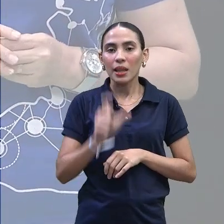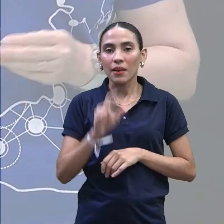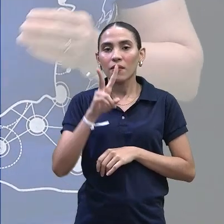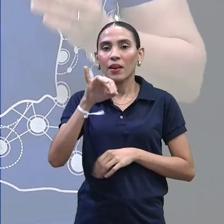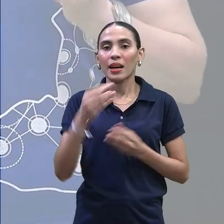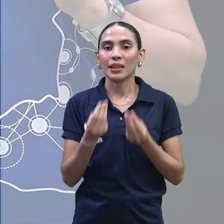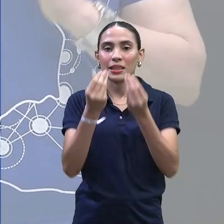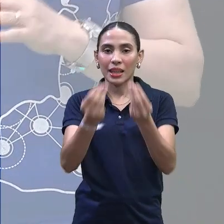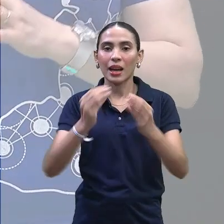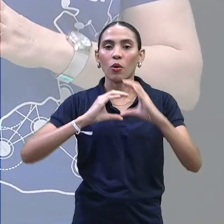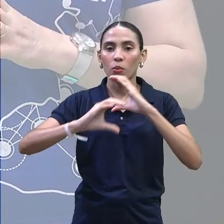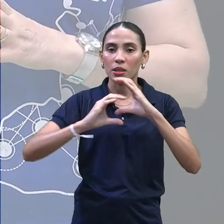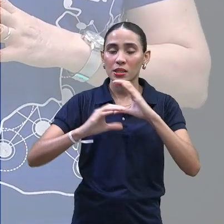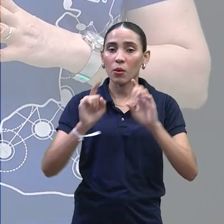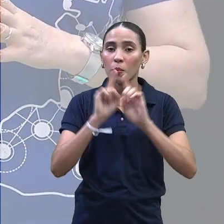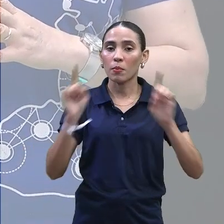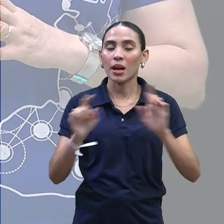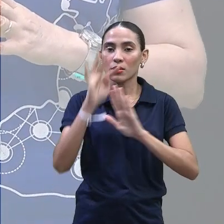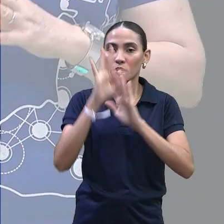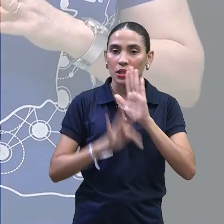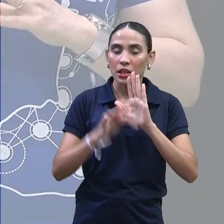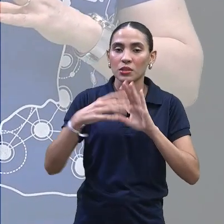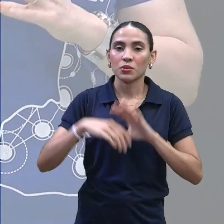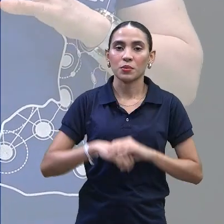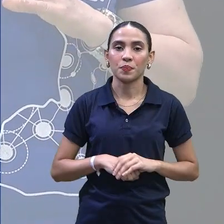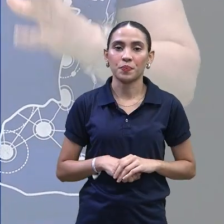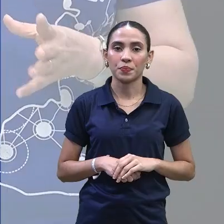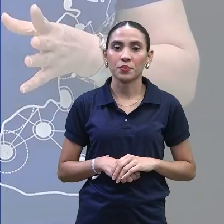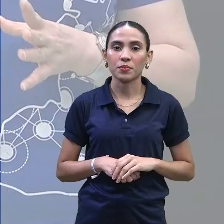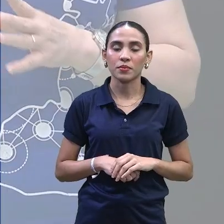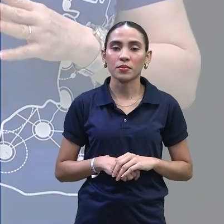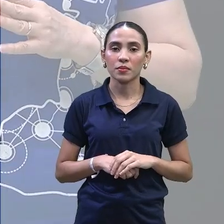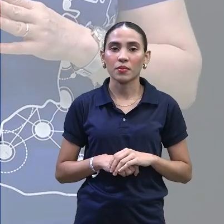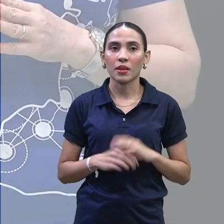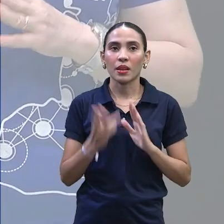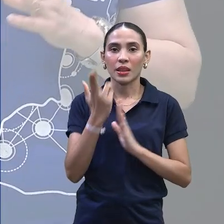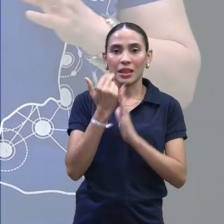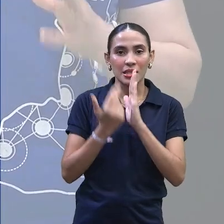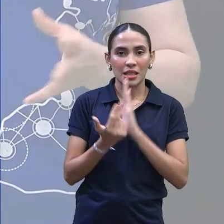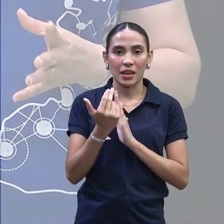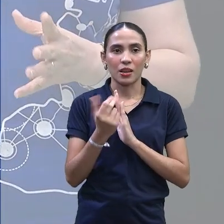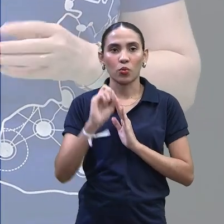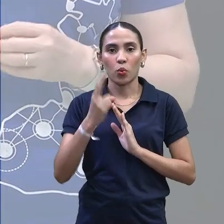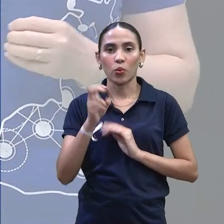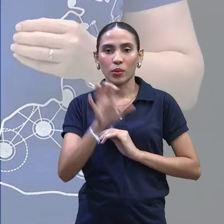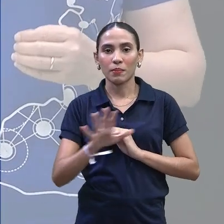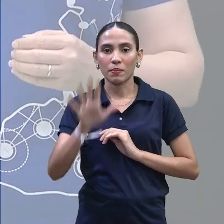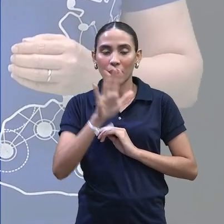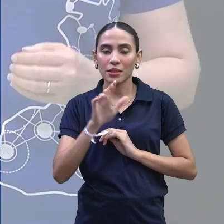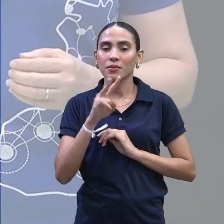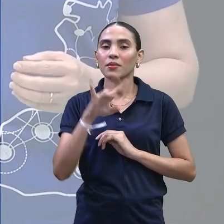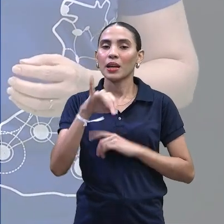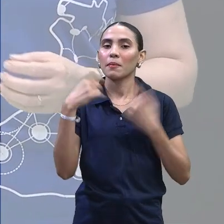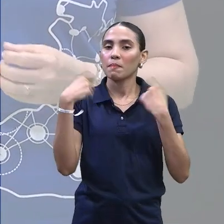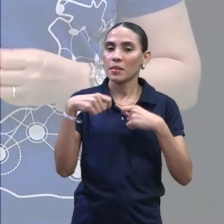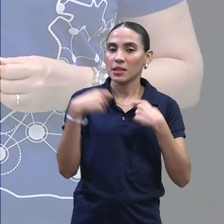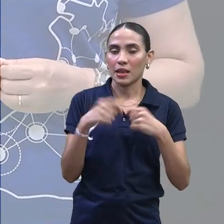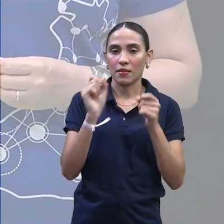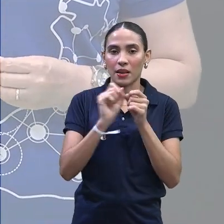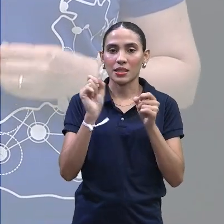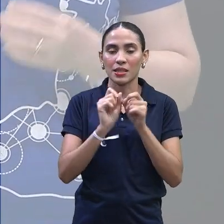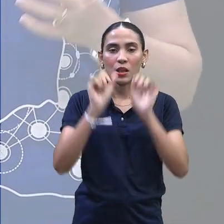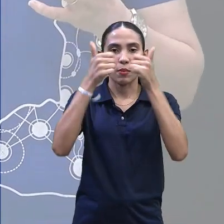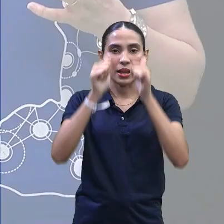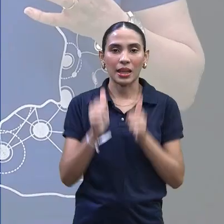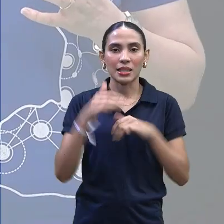informação. Agora, o texto que está em forma de desenho, de imagem, a gente vai precisar fazer uma